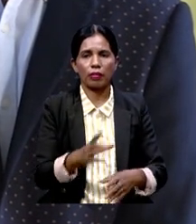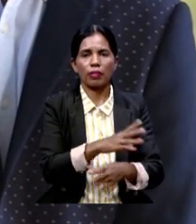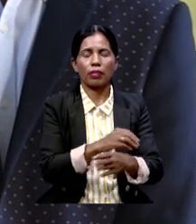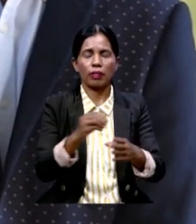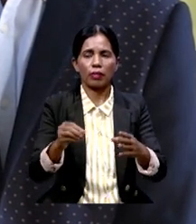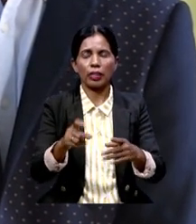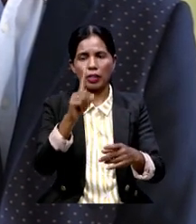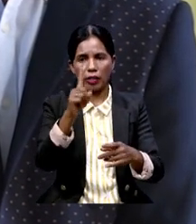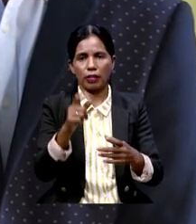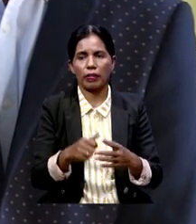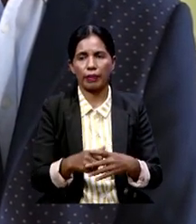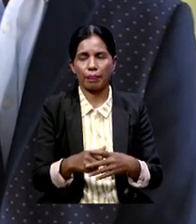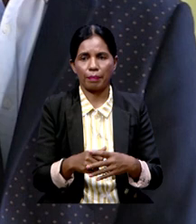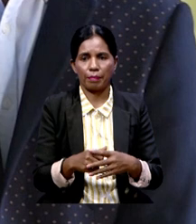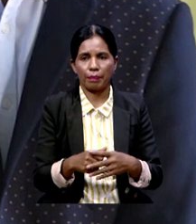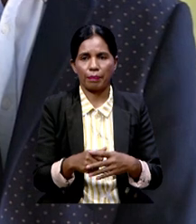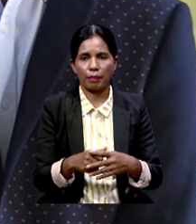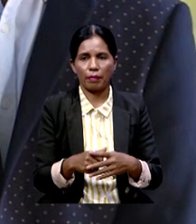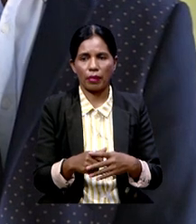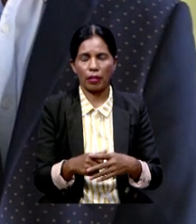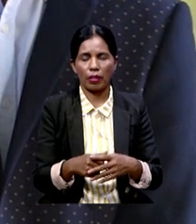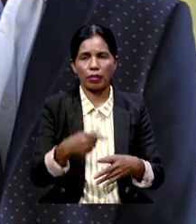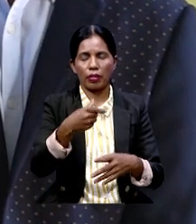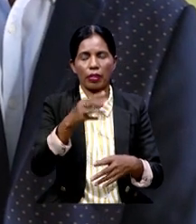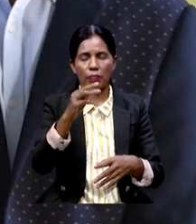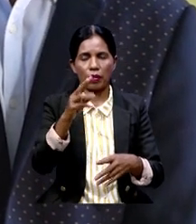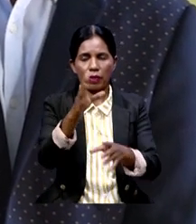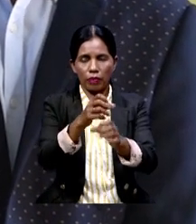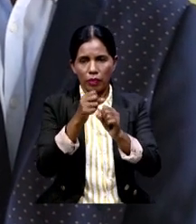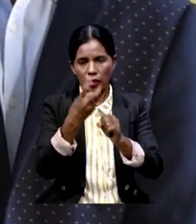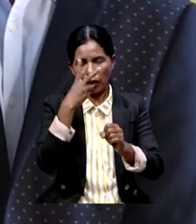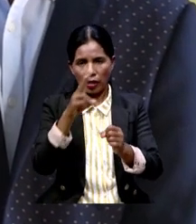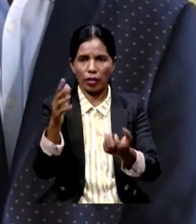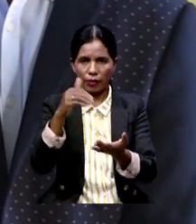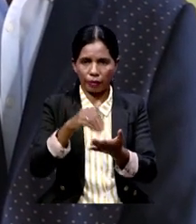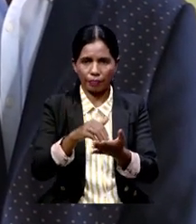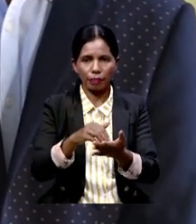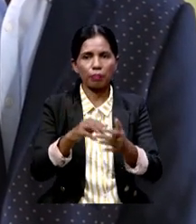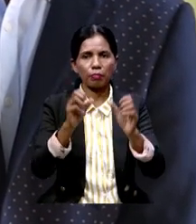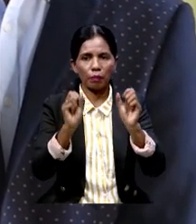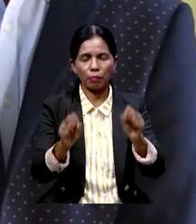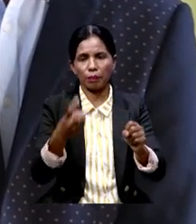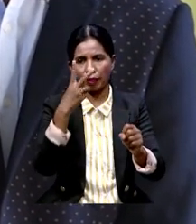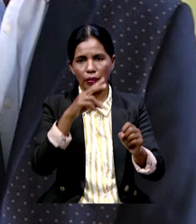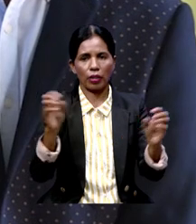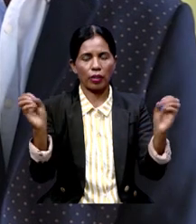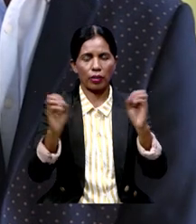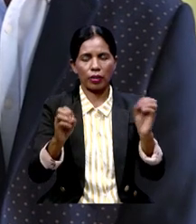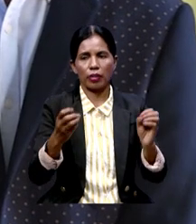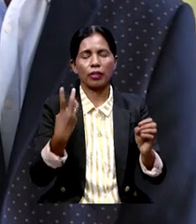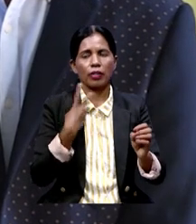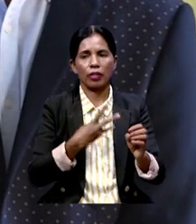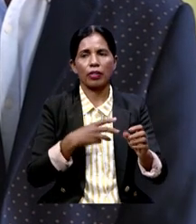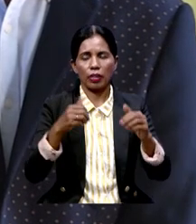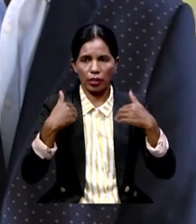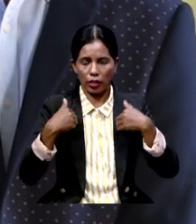ainda mas com o se zemen ofoti não refilfali para a tu não é lá os fulfil mas pelo menos e é